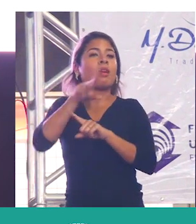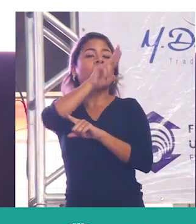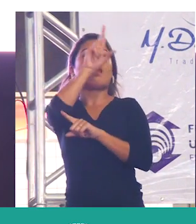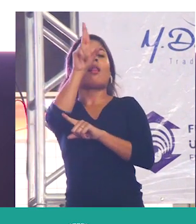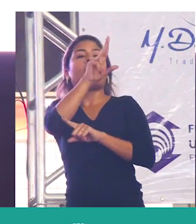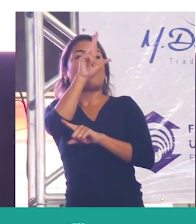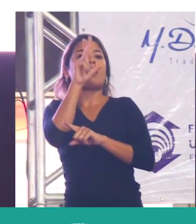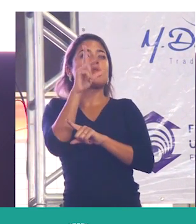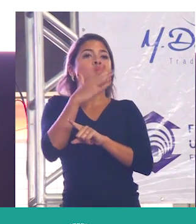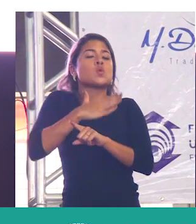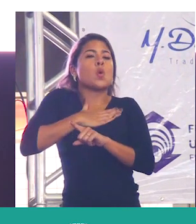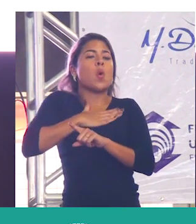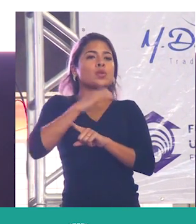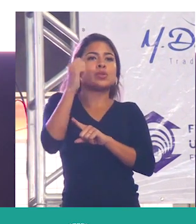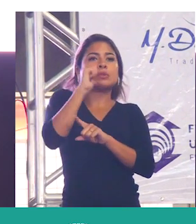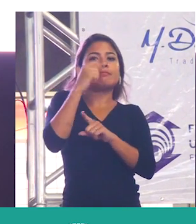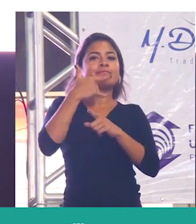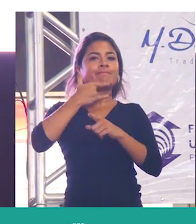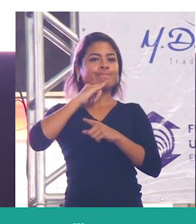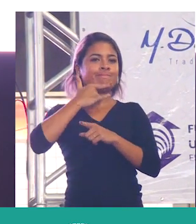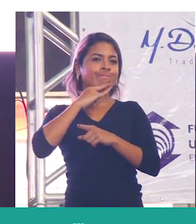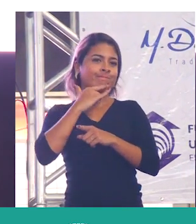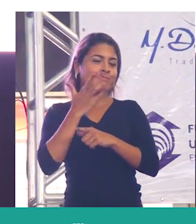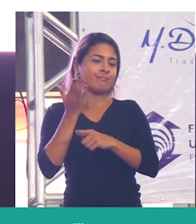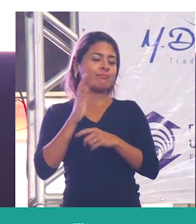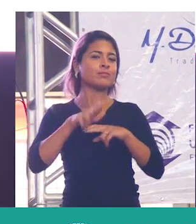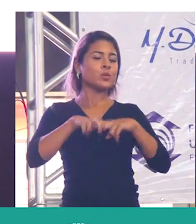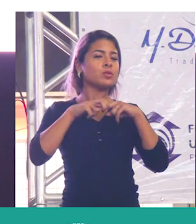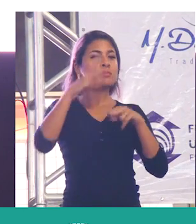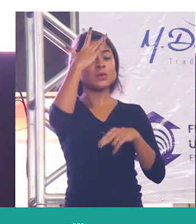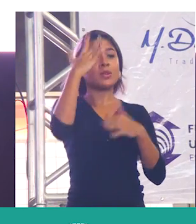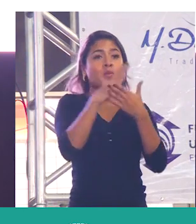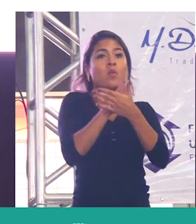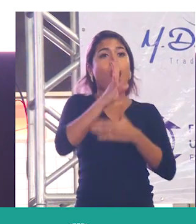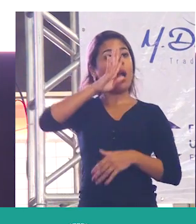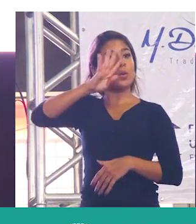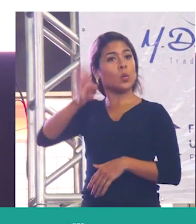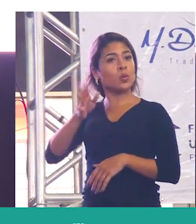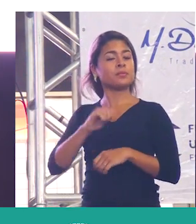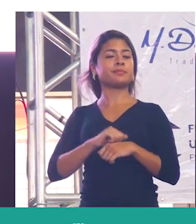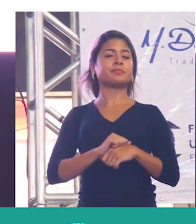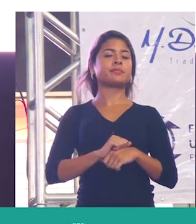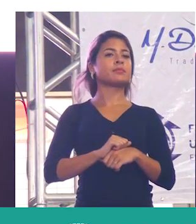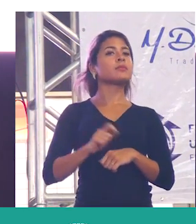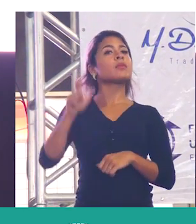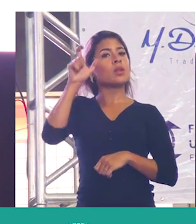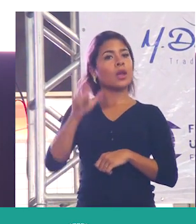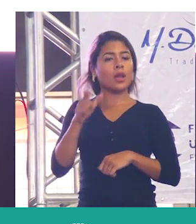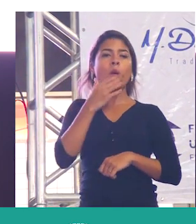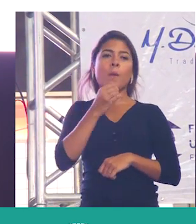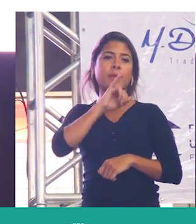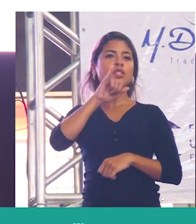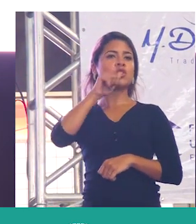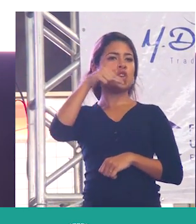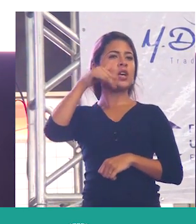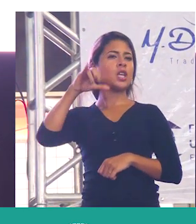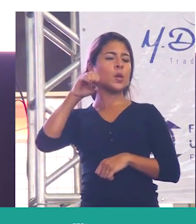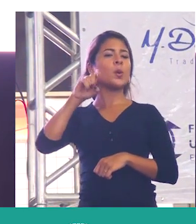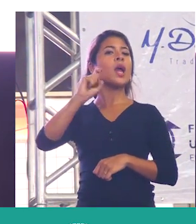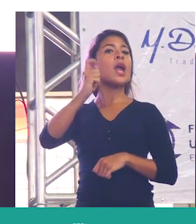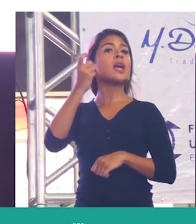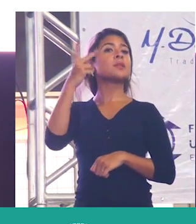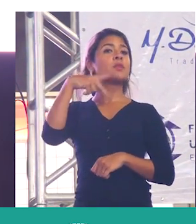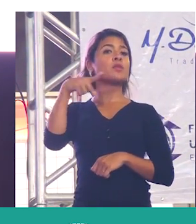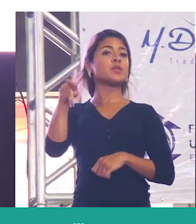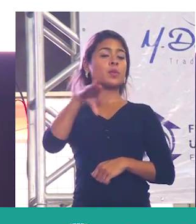Ele gostava de tomar umas e outras. Jânio Quadros era professor de português. Ele foi eleito